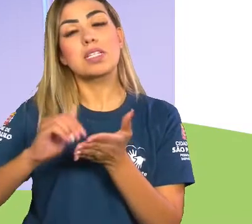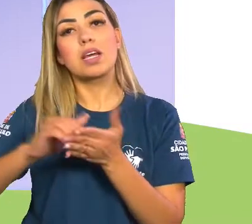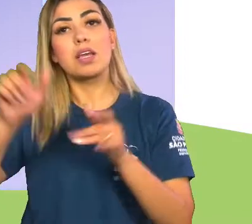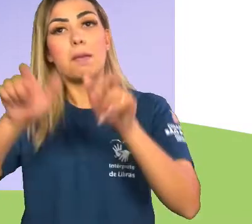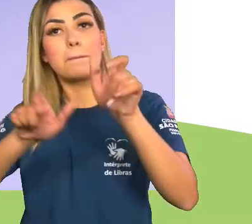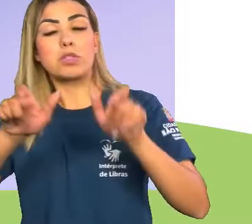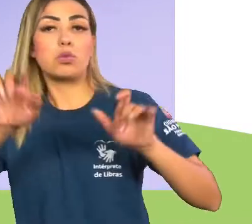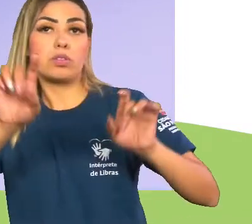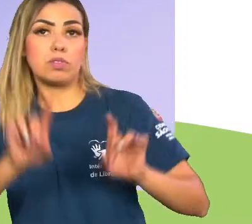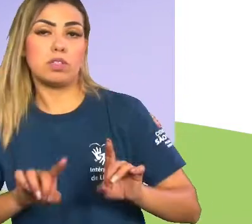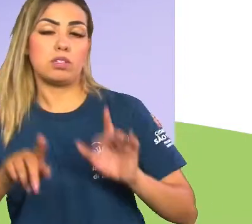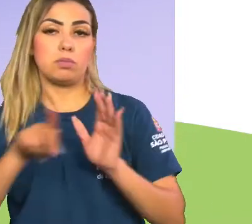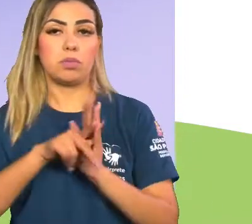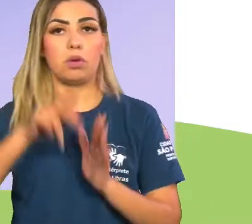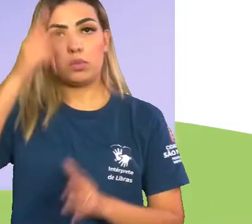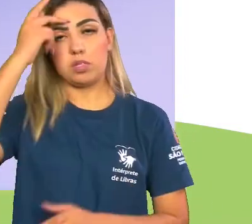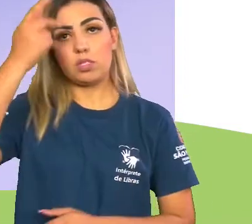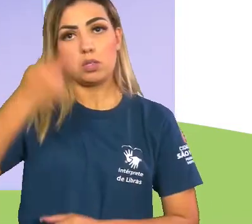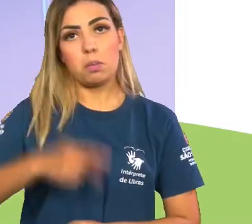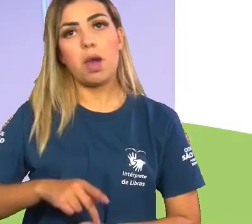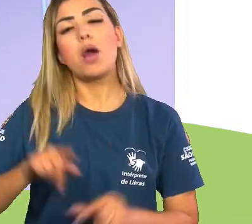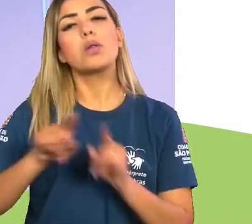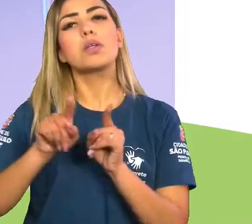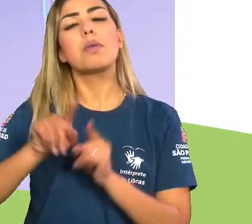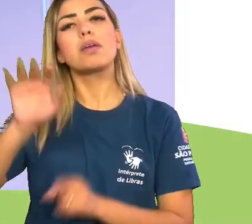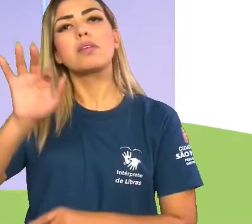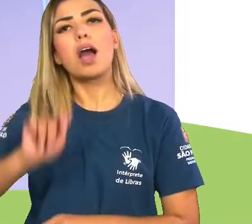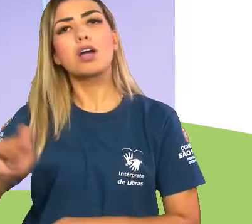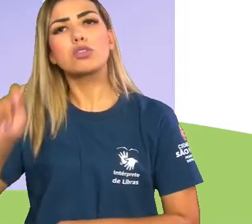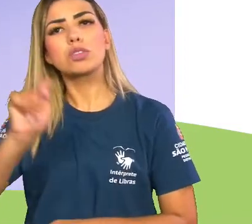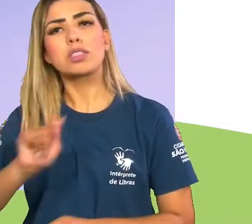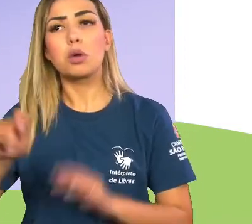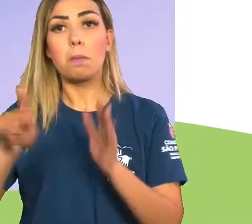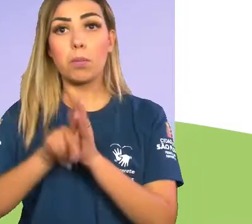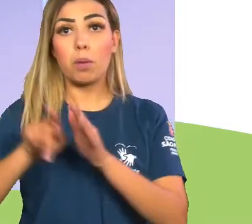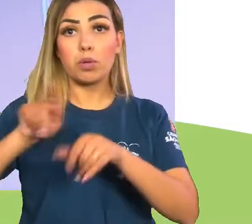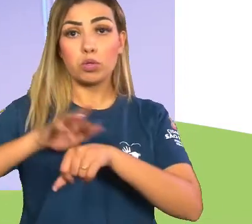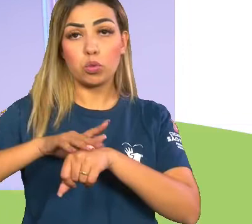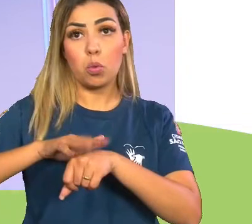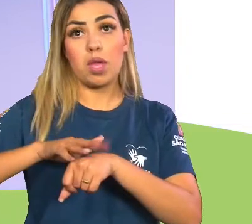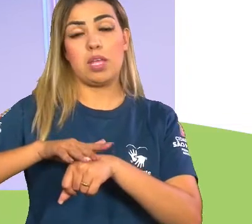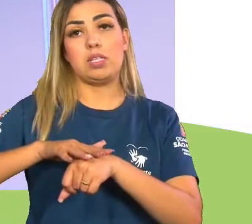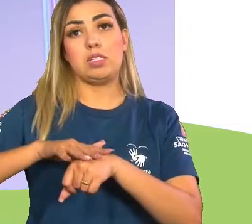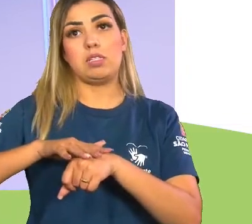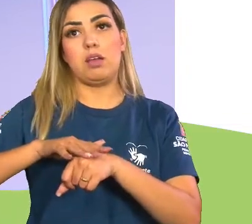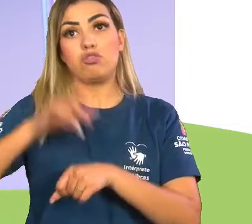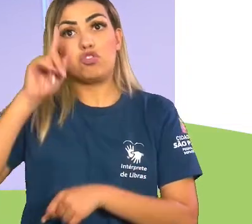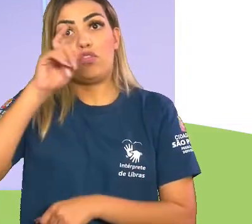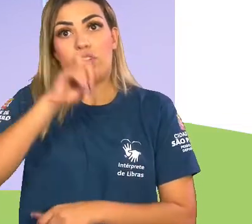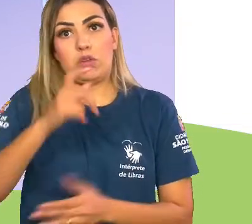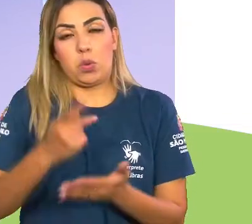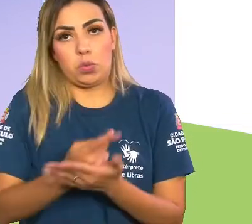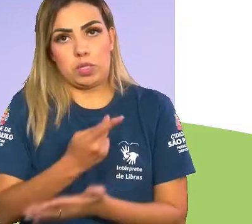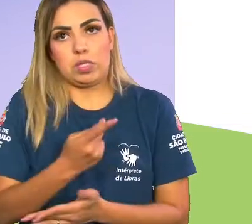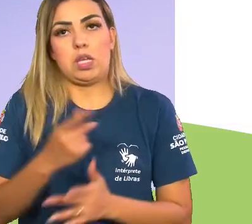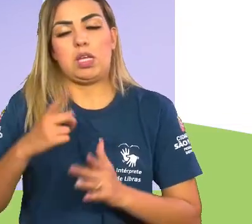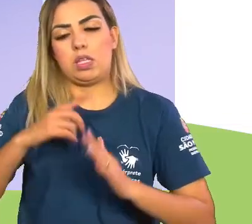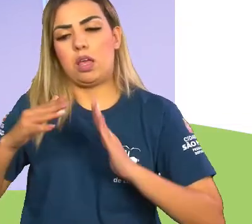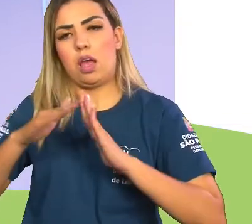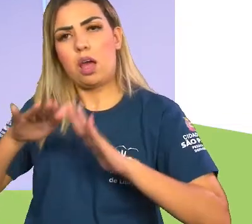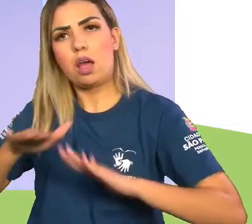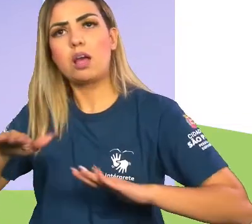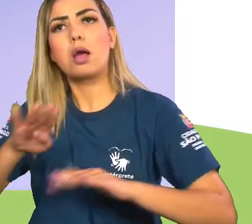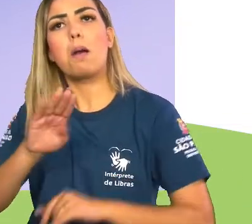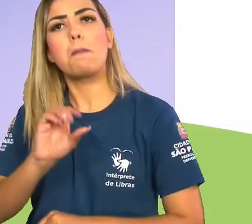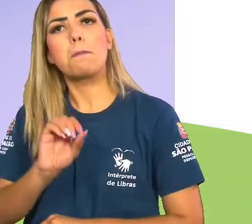São Paulo, a Federação Brasileira das Associações de Doenças Raras, a Febra Raras, a Casa dos Raros, a Algob e